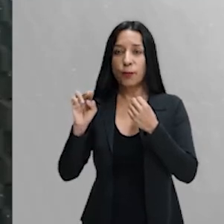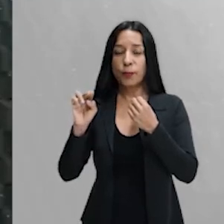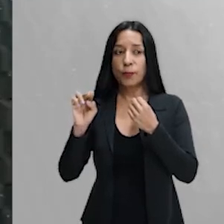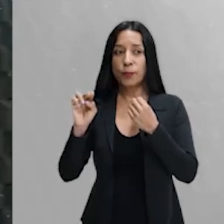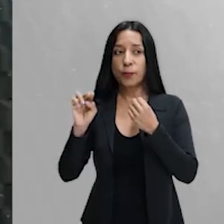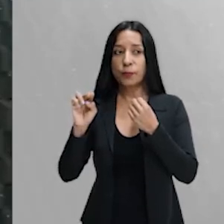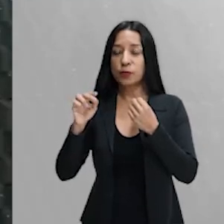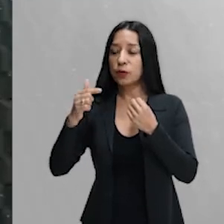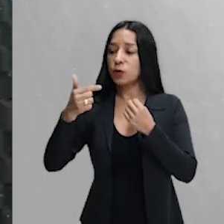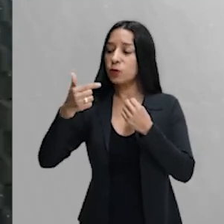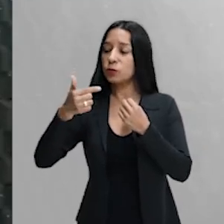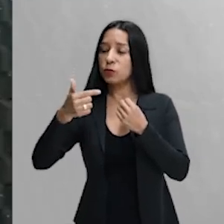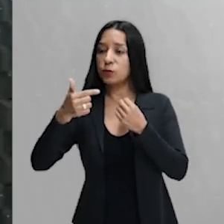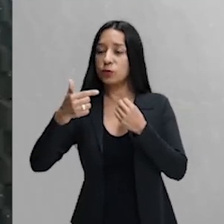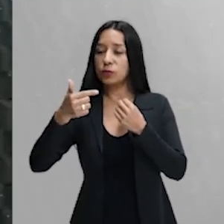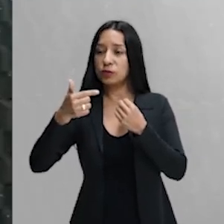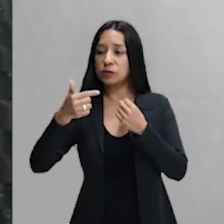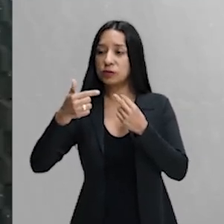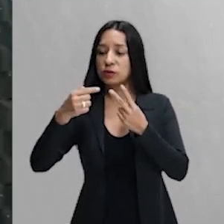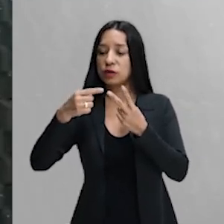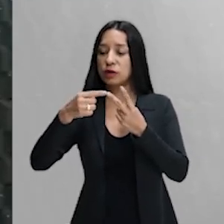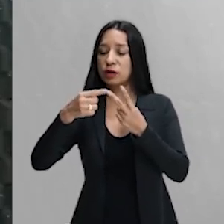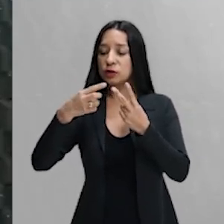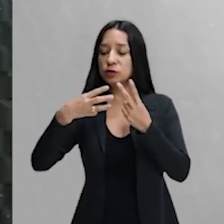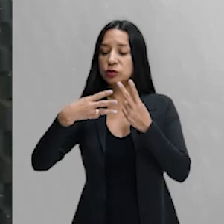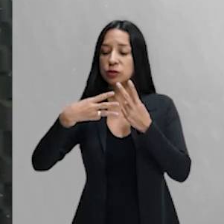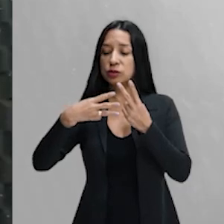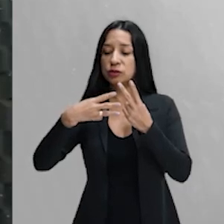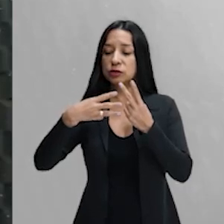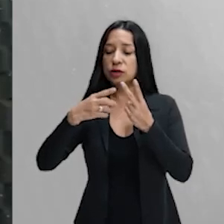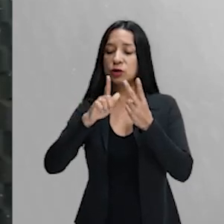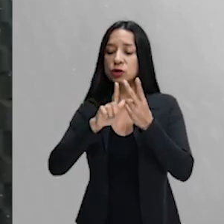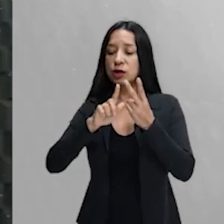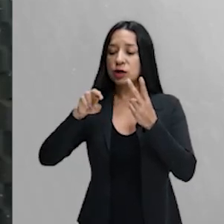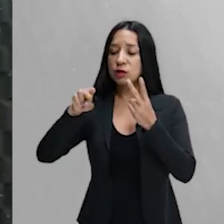vale 2 raiz de 3.